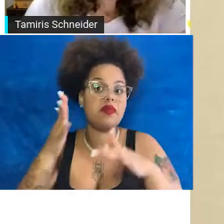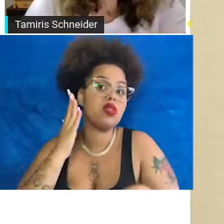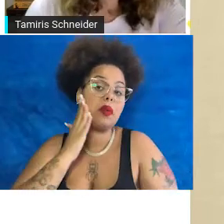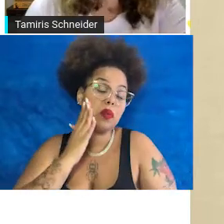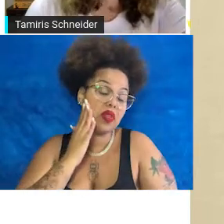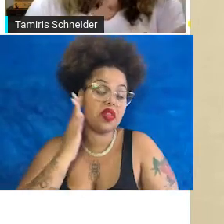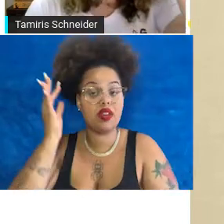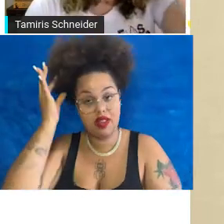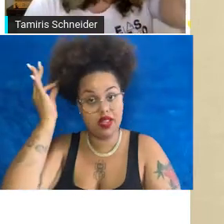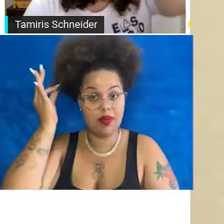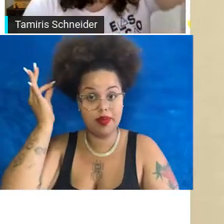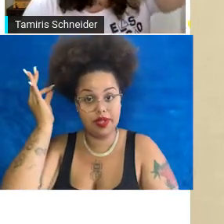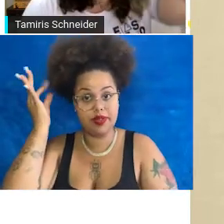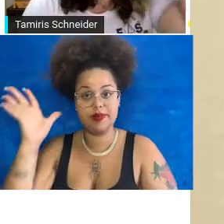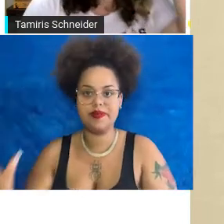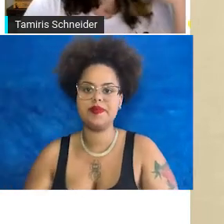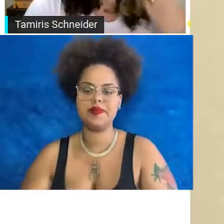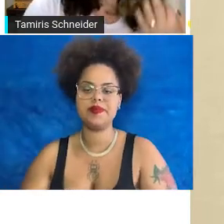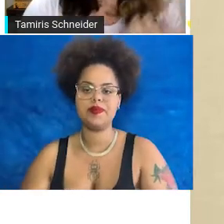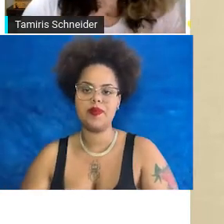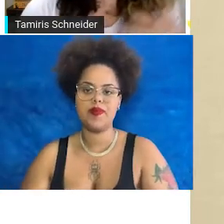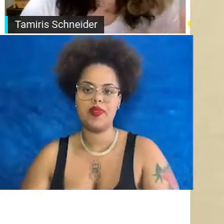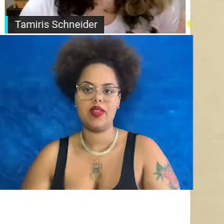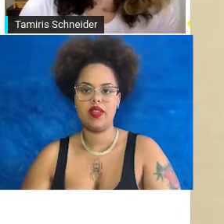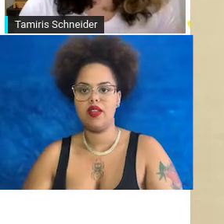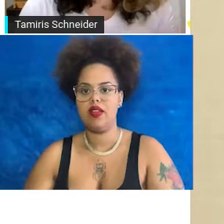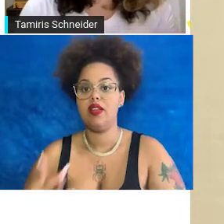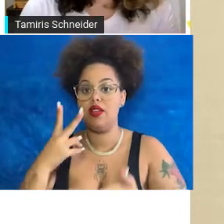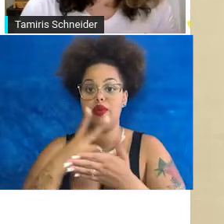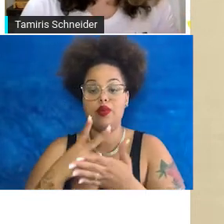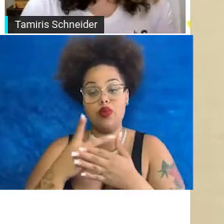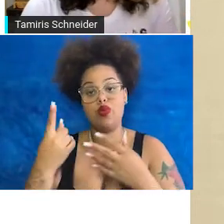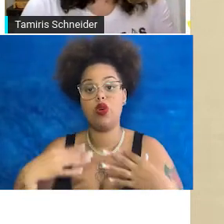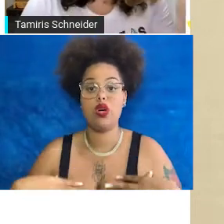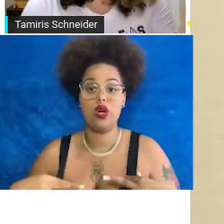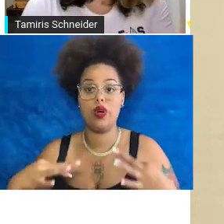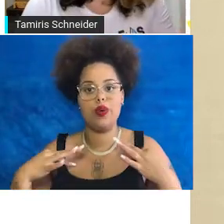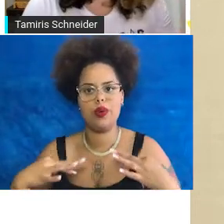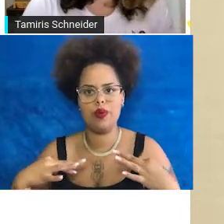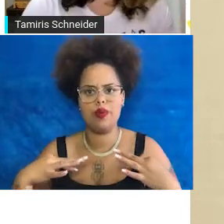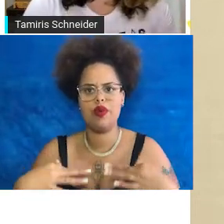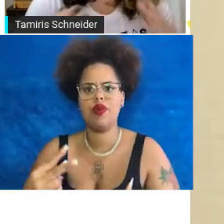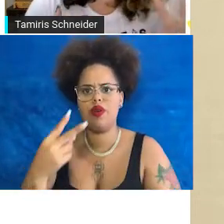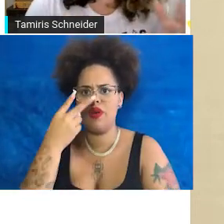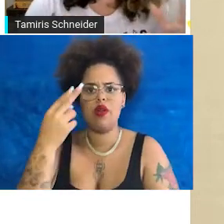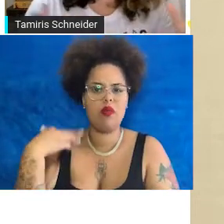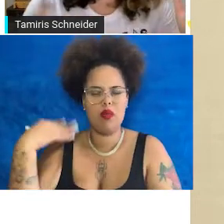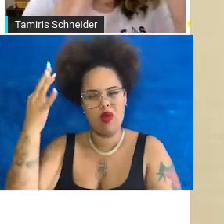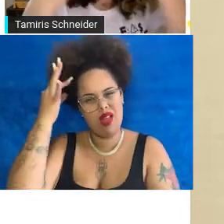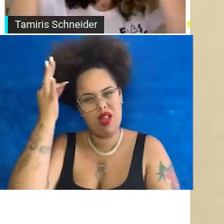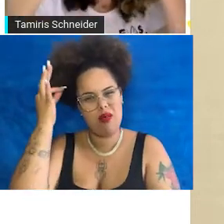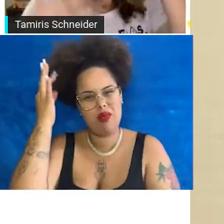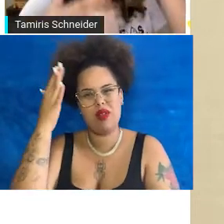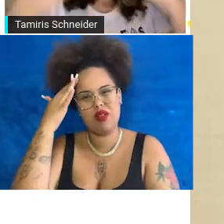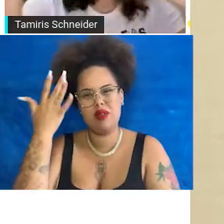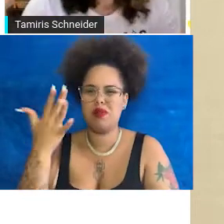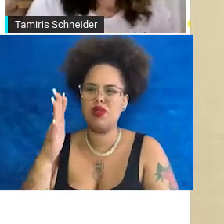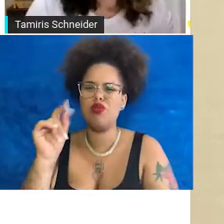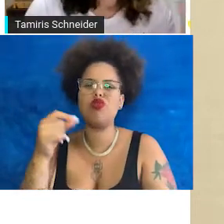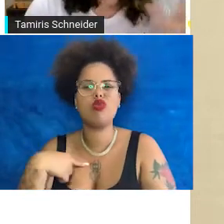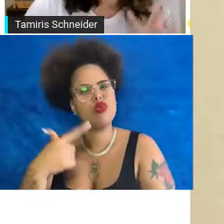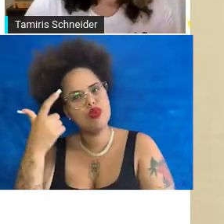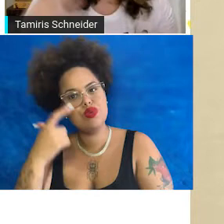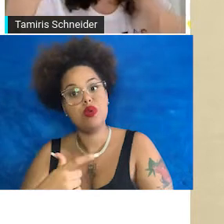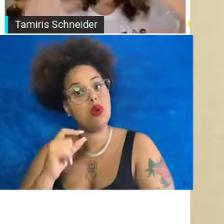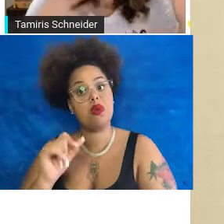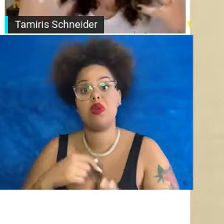pele, no cabelo, né? Então, mesma coisa que uma roupa. Você olha para o meu cabelo, você sabe mais ou menos o que eu sou, o que eu